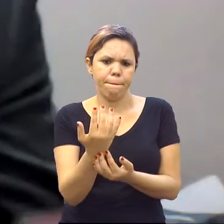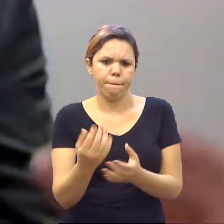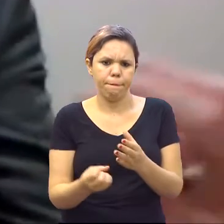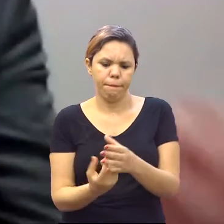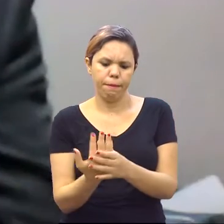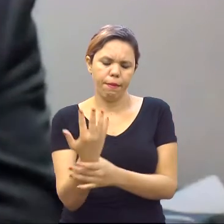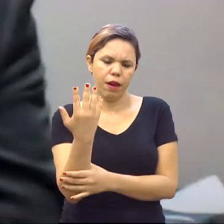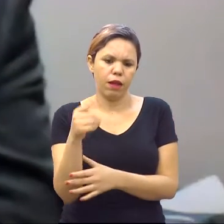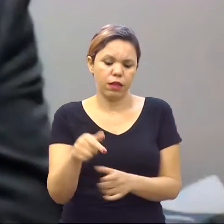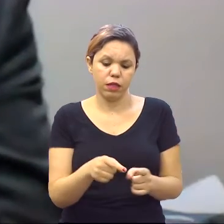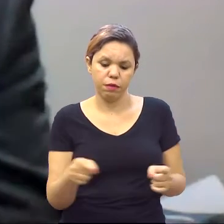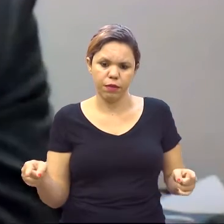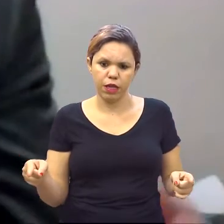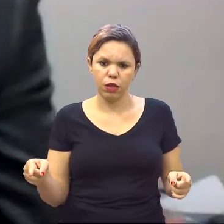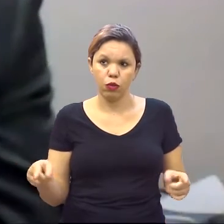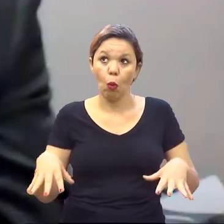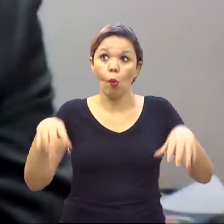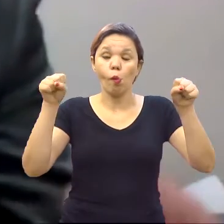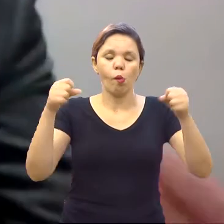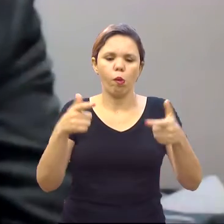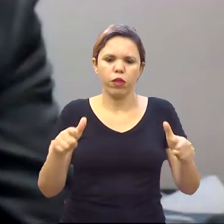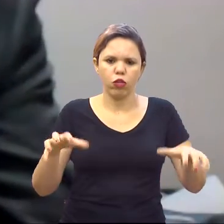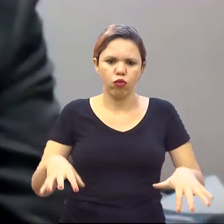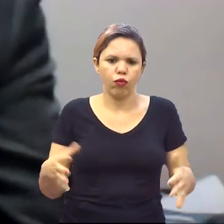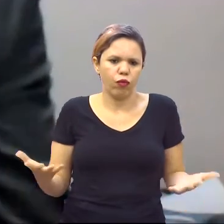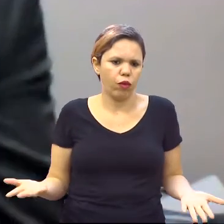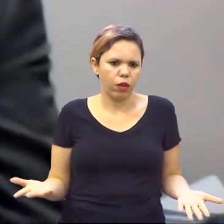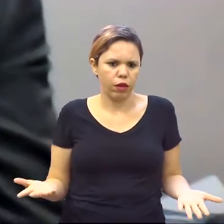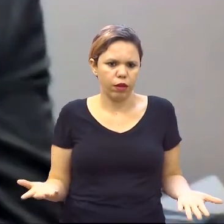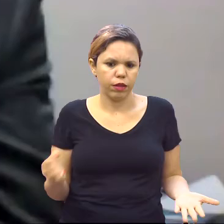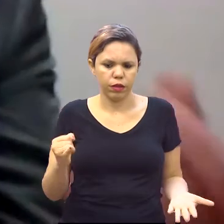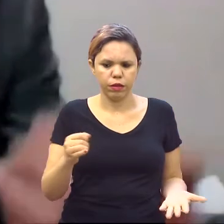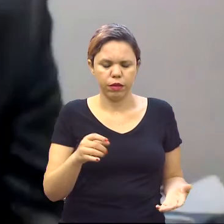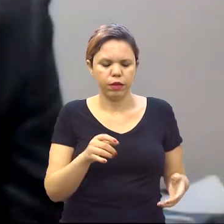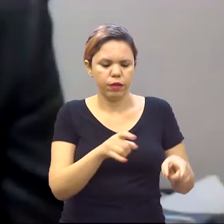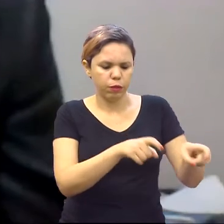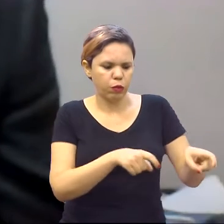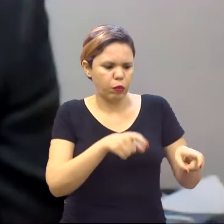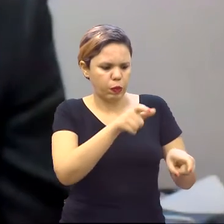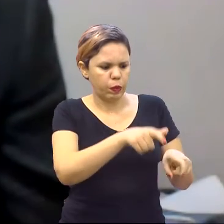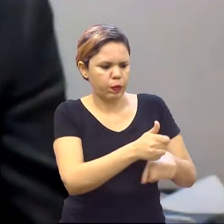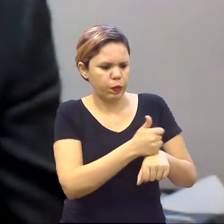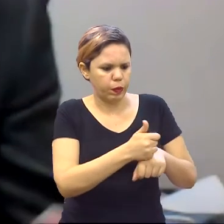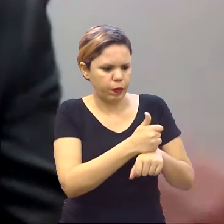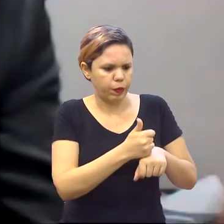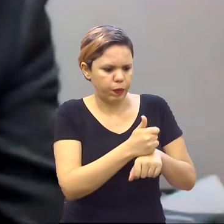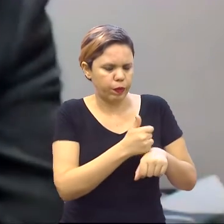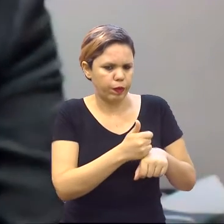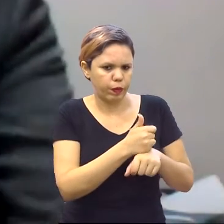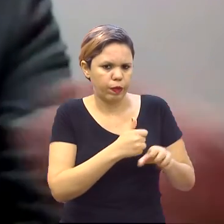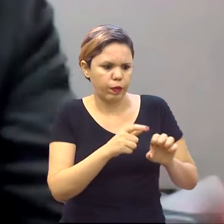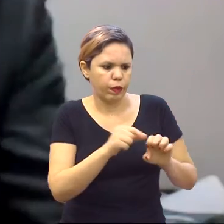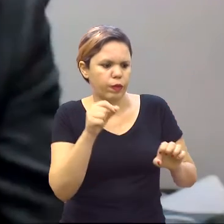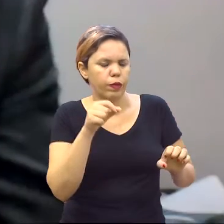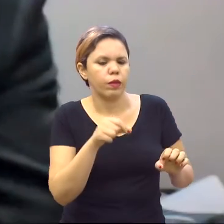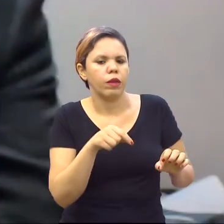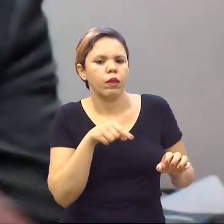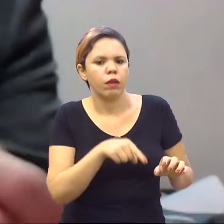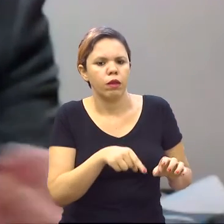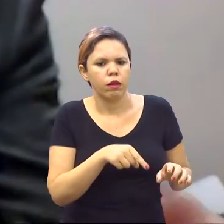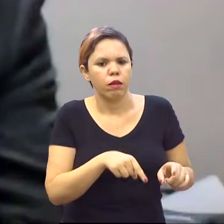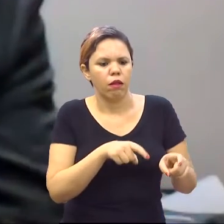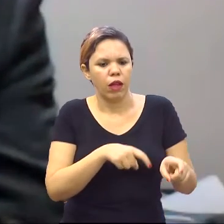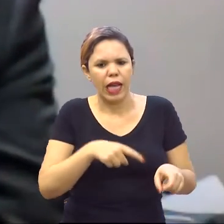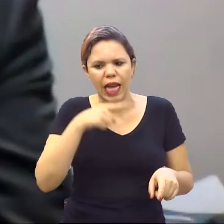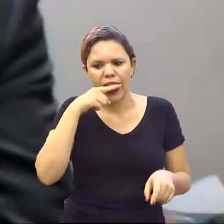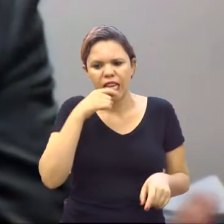que é um período de estiagem. Então, o que eu quero dizer é assim: se o agricultor, se o empresário